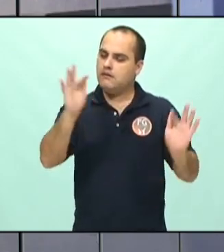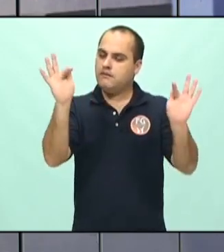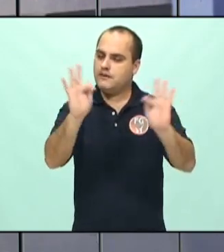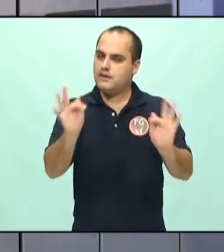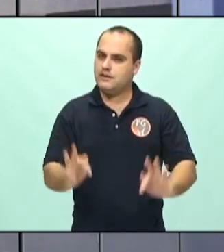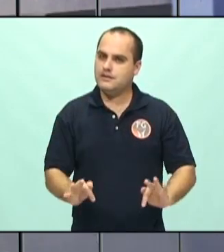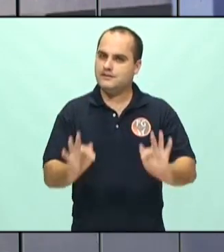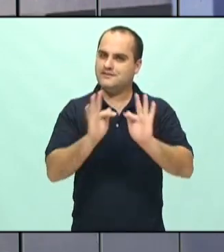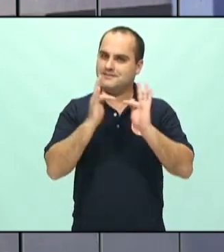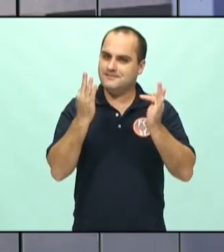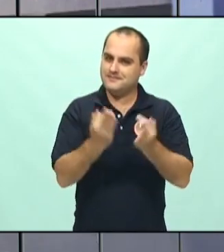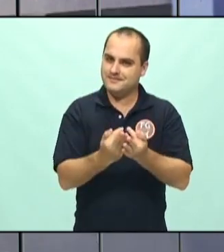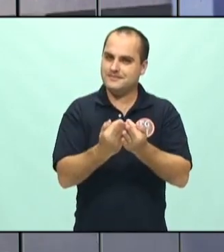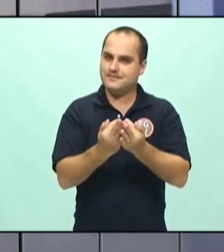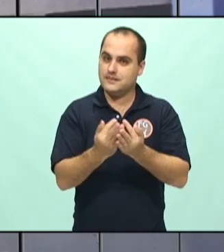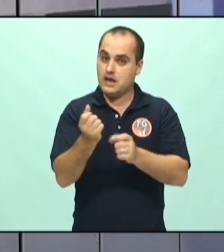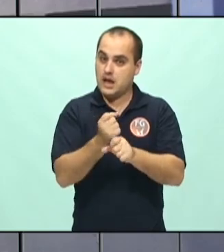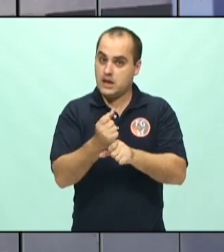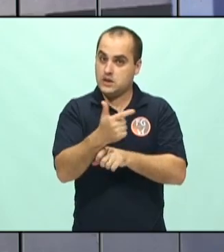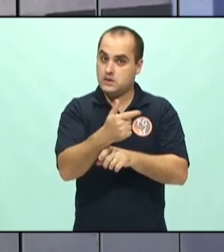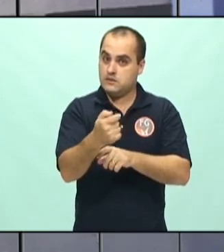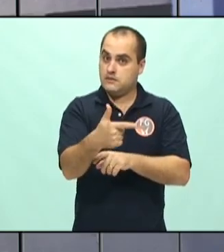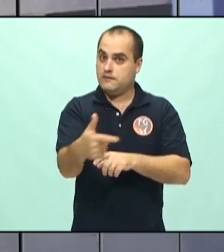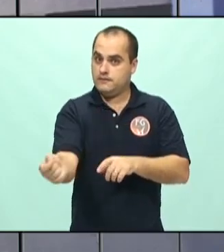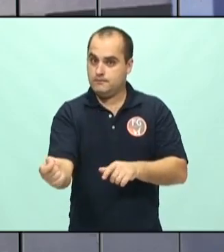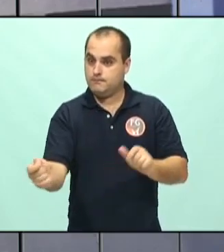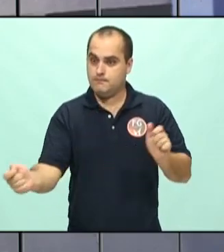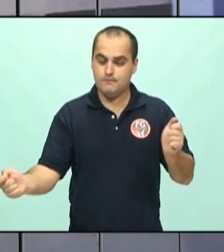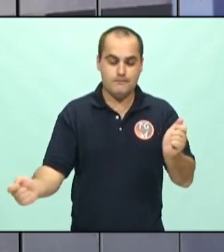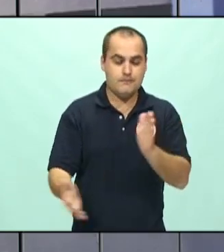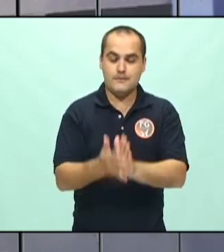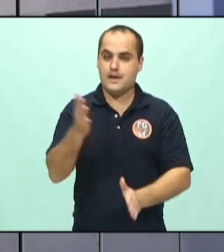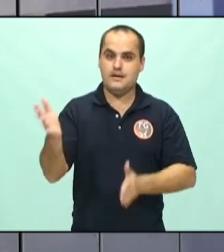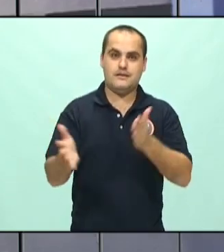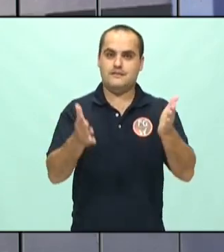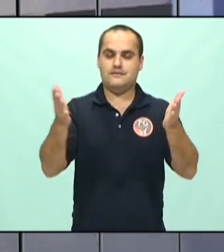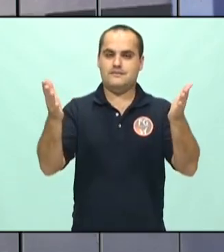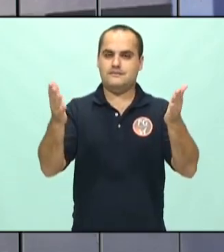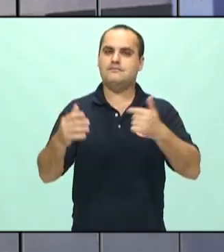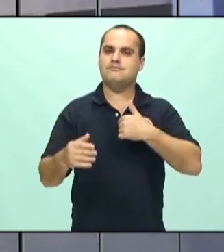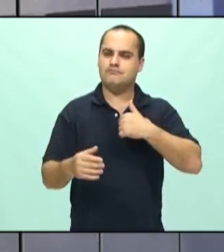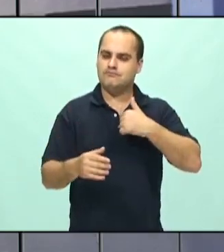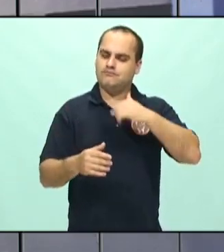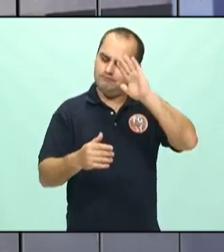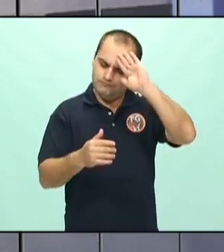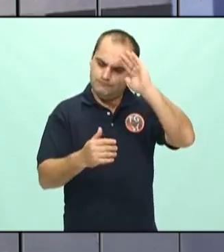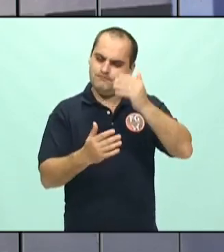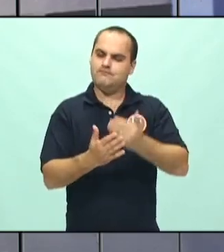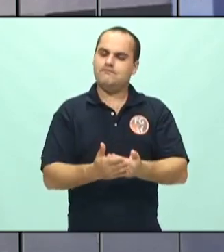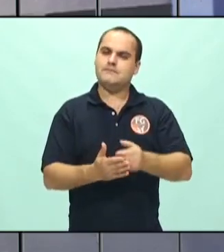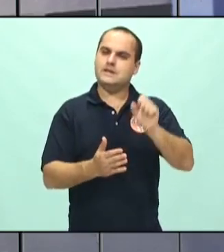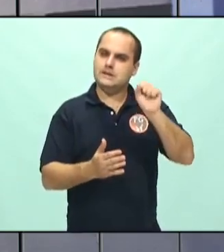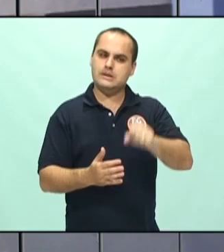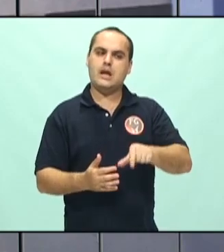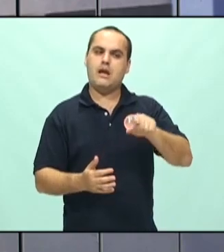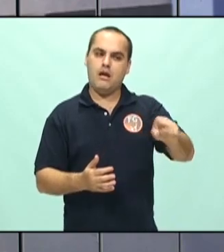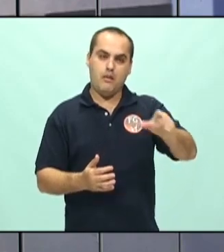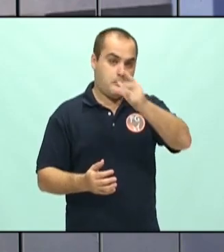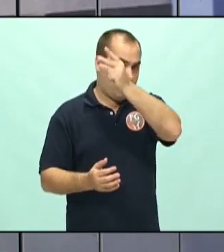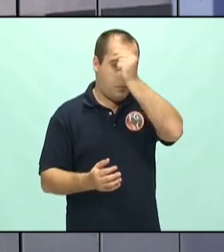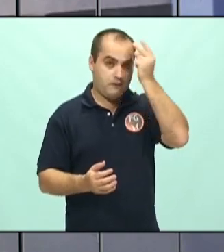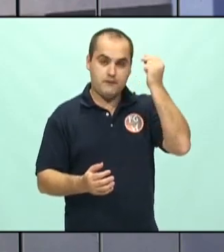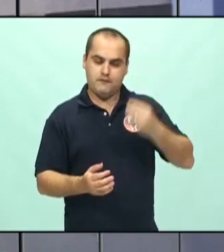e um 2020 e maravilhoso e eu acredito muito nesse governo que está aí